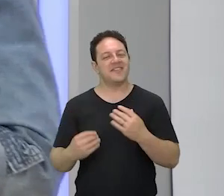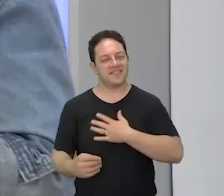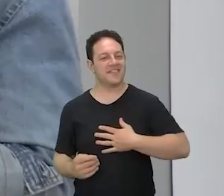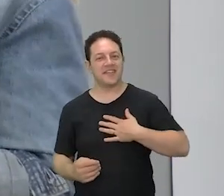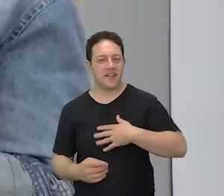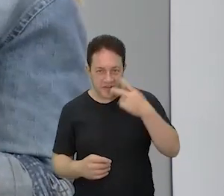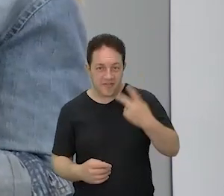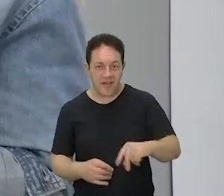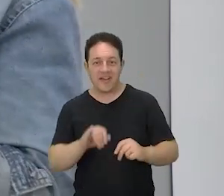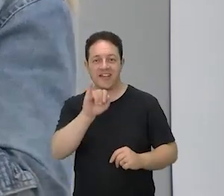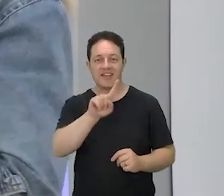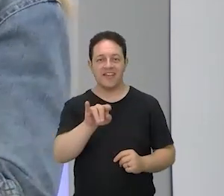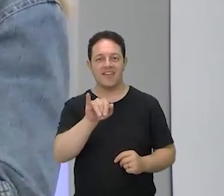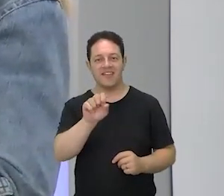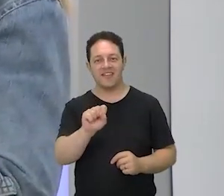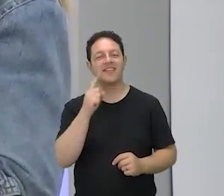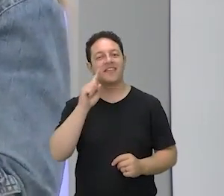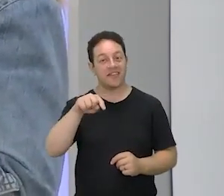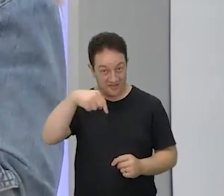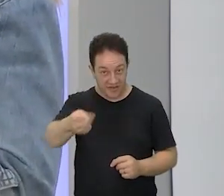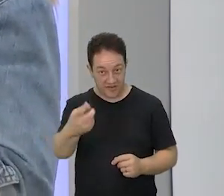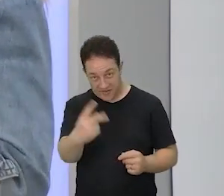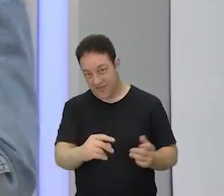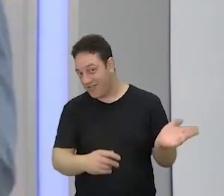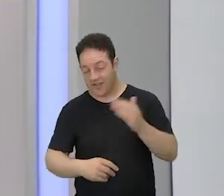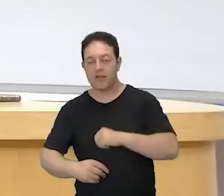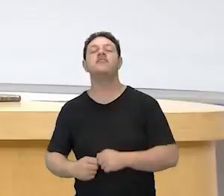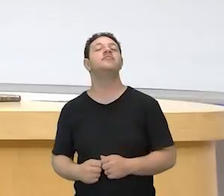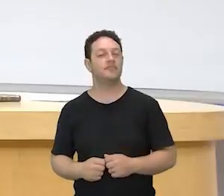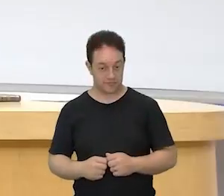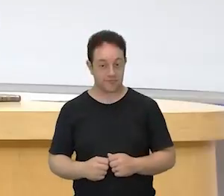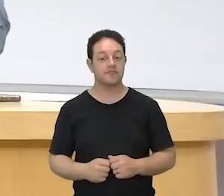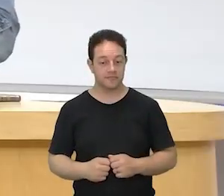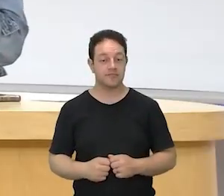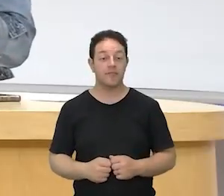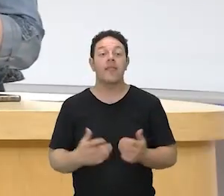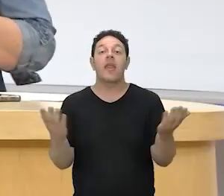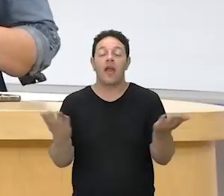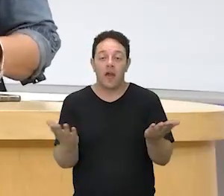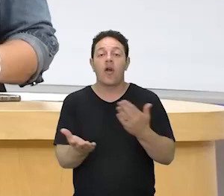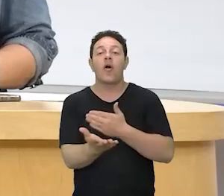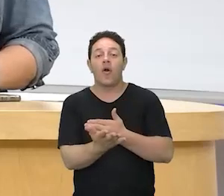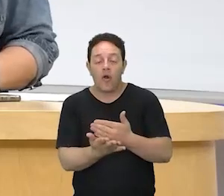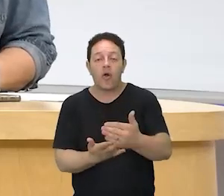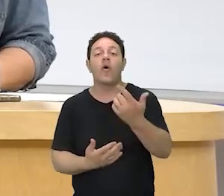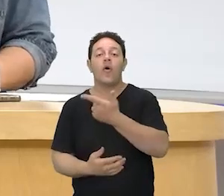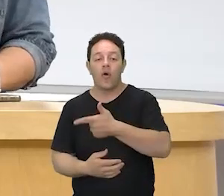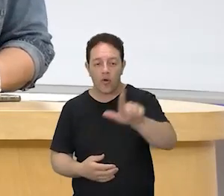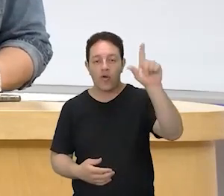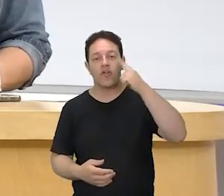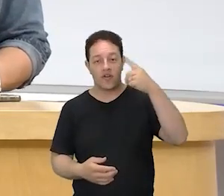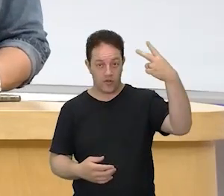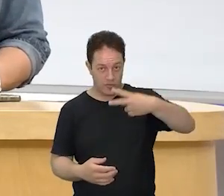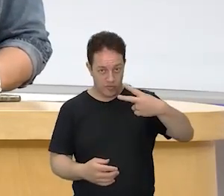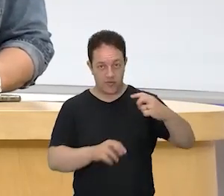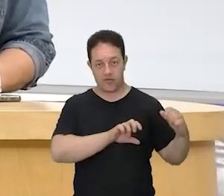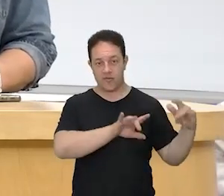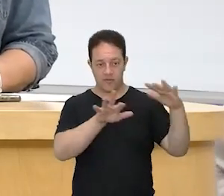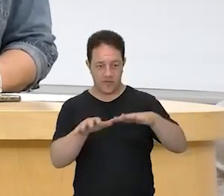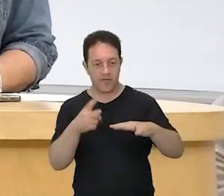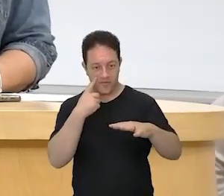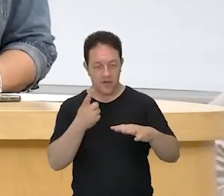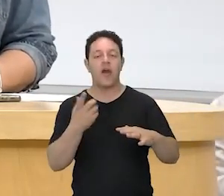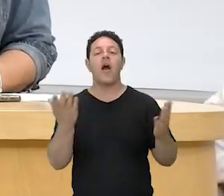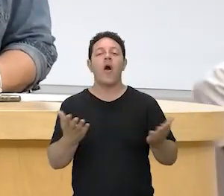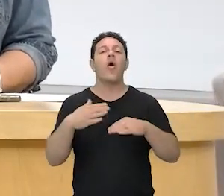Vamos lá, Isis, para a nossa próxima prática? Vamos sim, Paula. A gente vai começar agora, nesse segundo momento, a gente